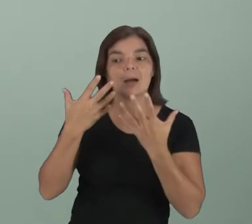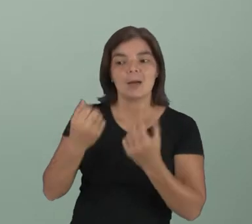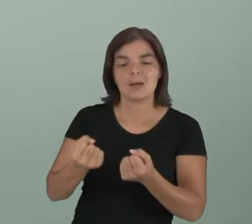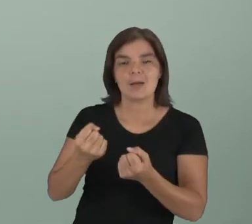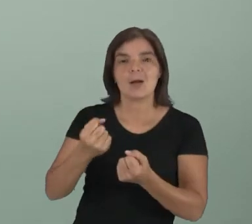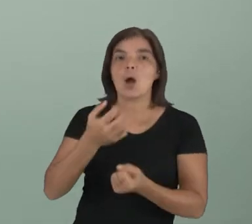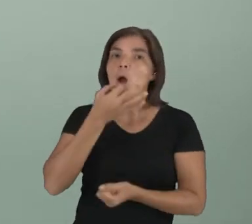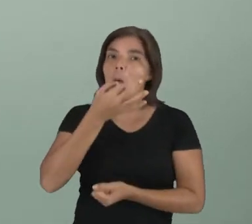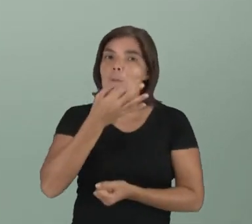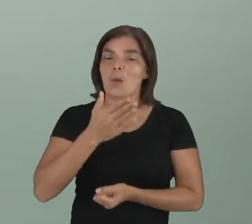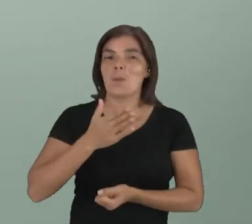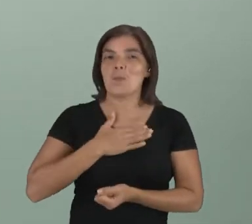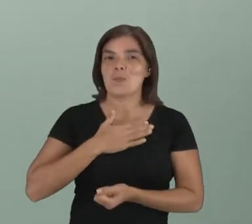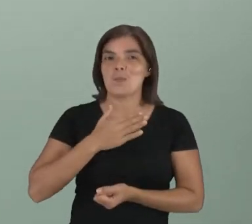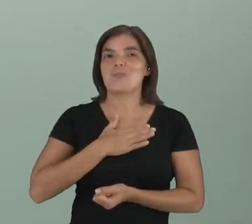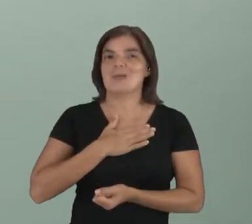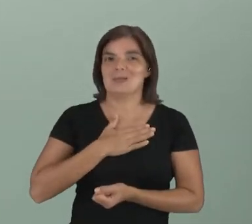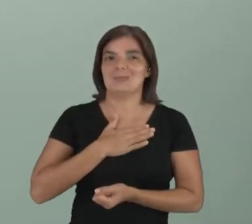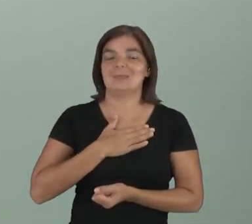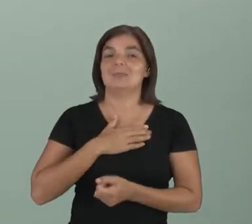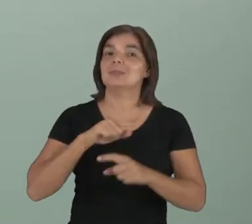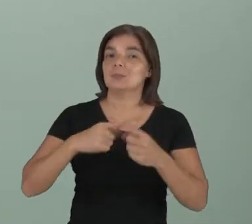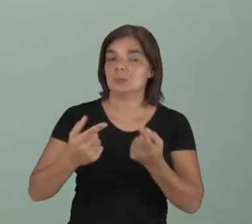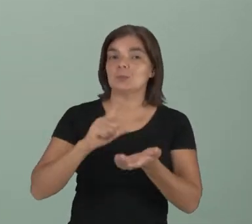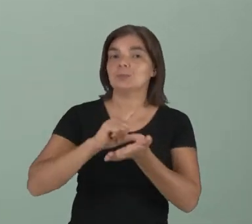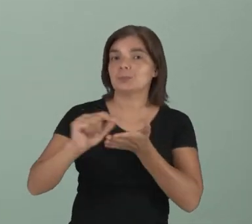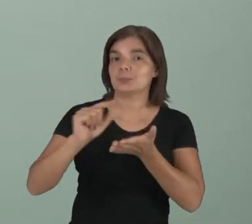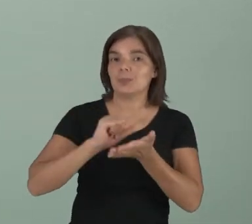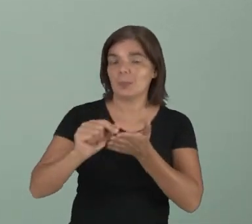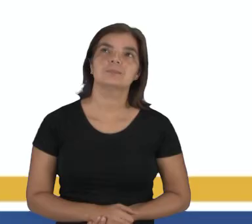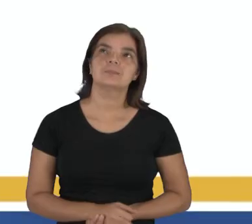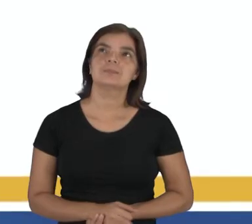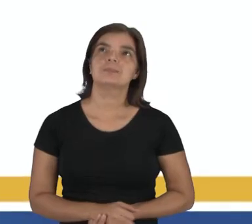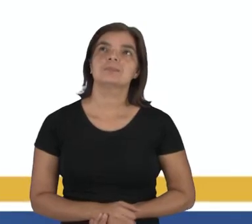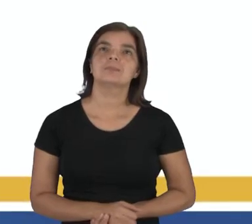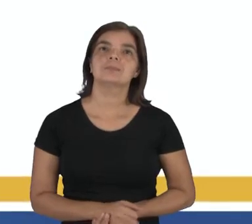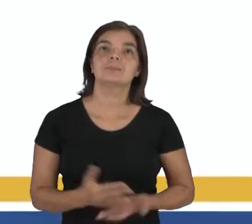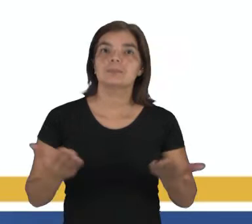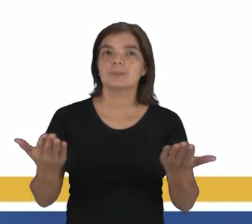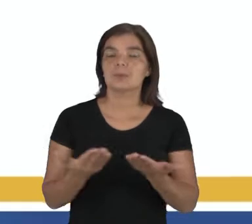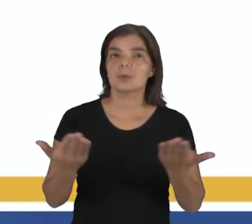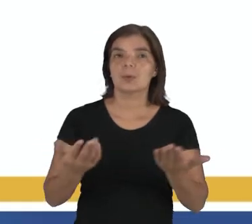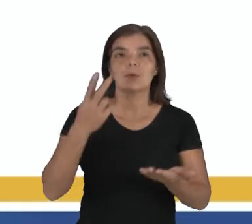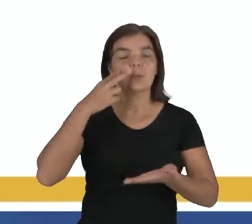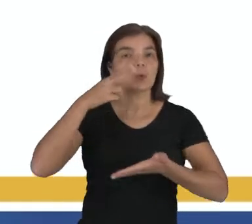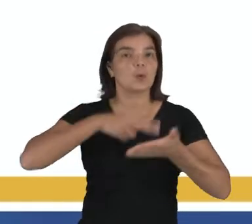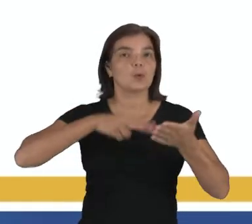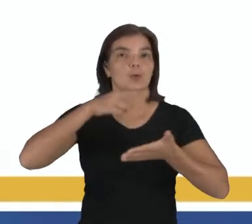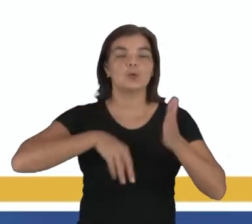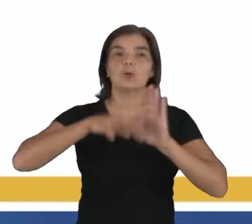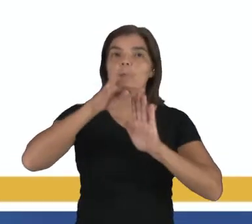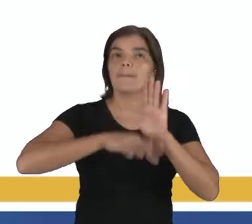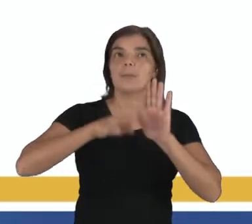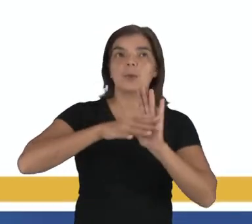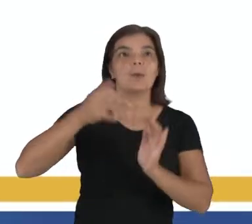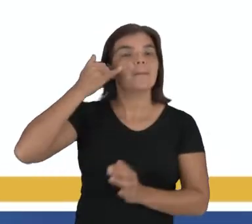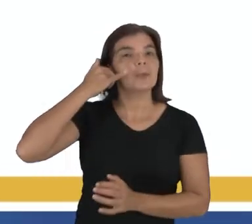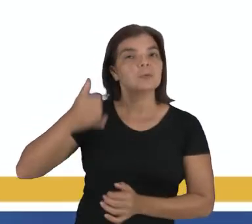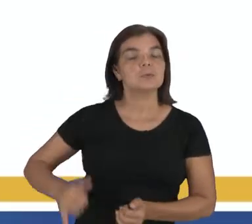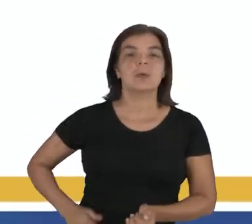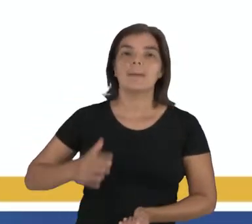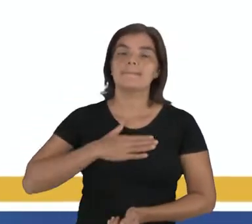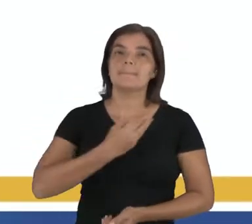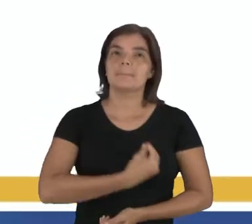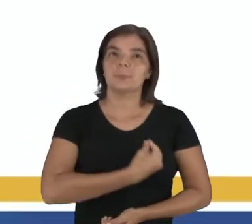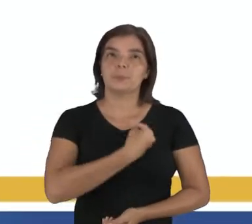do posicionamento defendido dele, do articulista. Agora vamos ler o texto Meu Celular, Minha